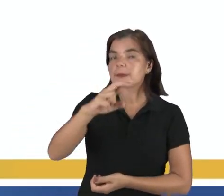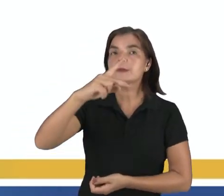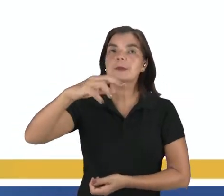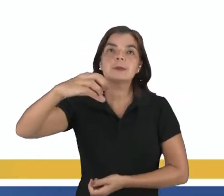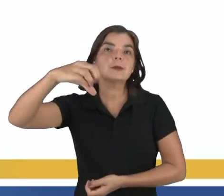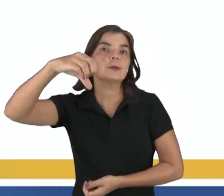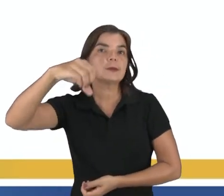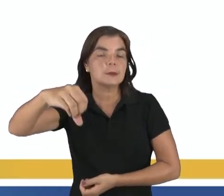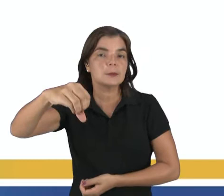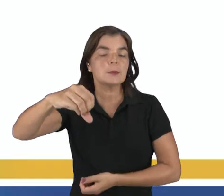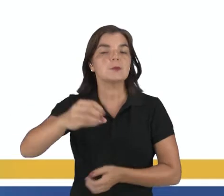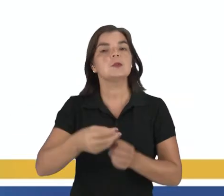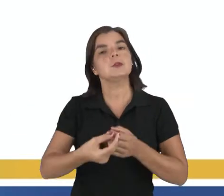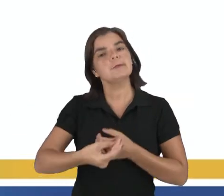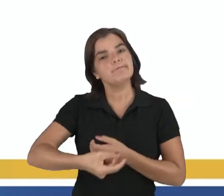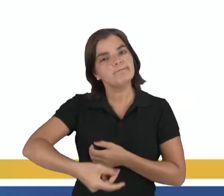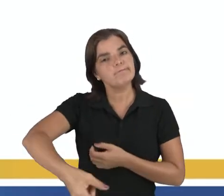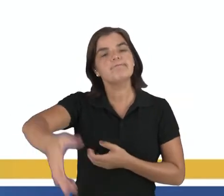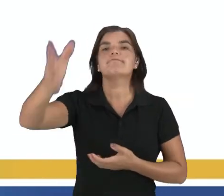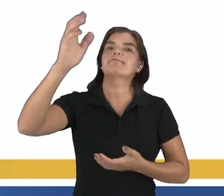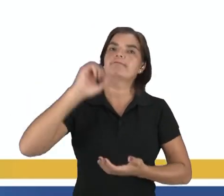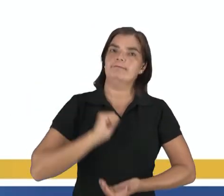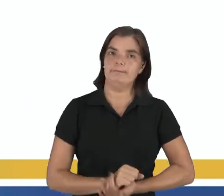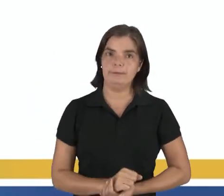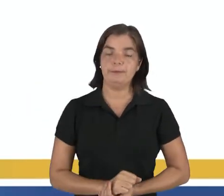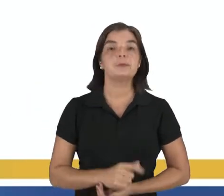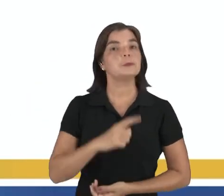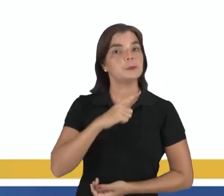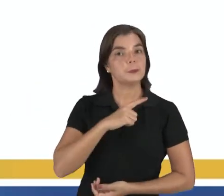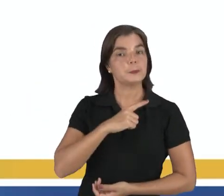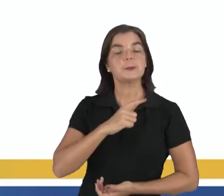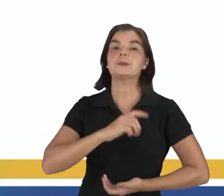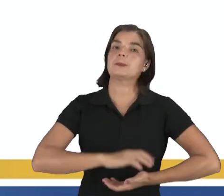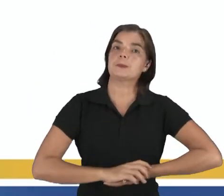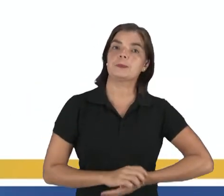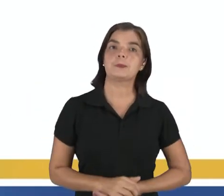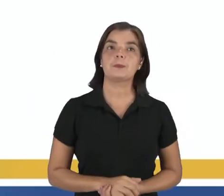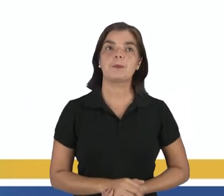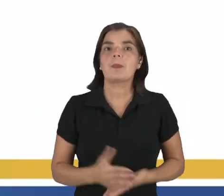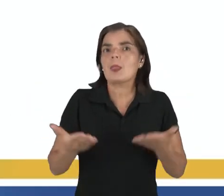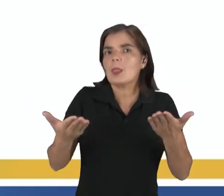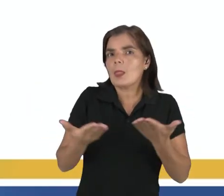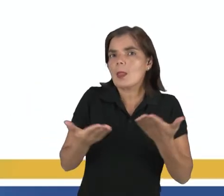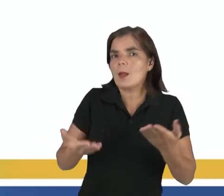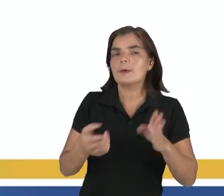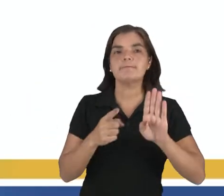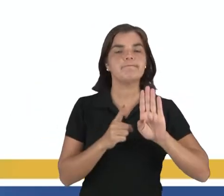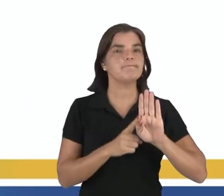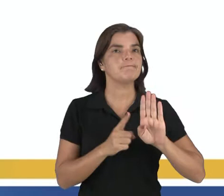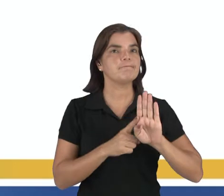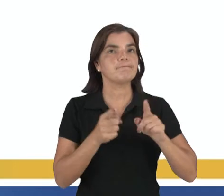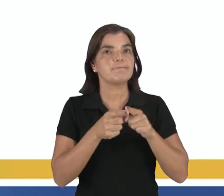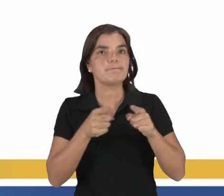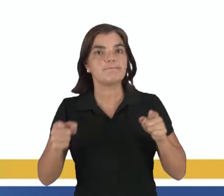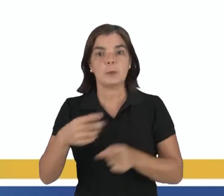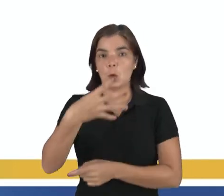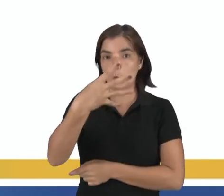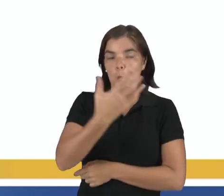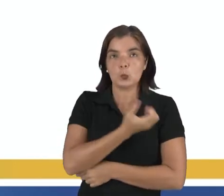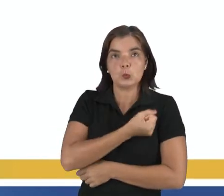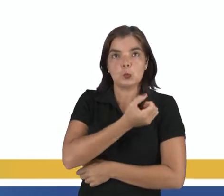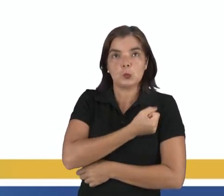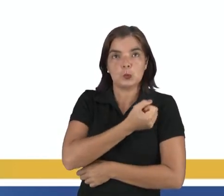o a índice 5 igual a 9. E aí, nós vamos ter o etc. Agora nós vamos à sequência de